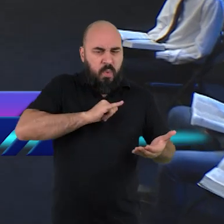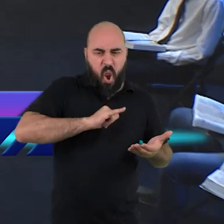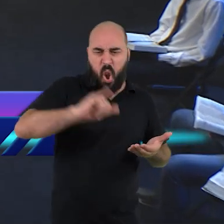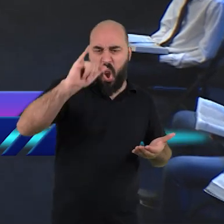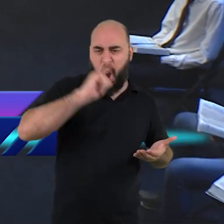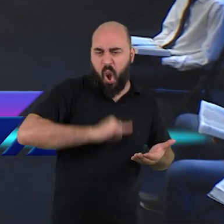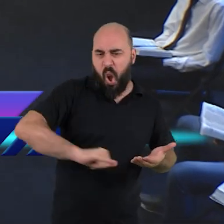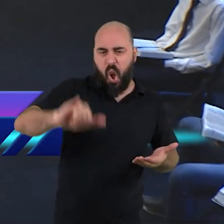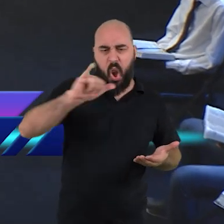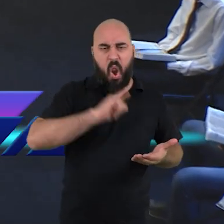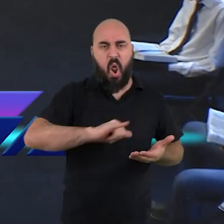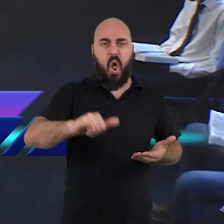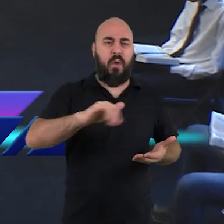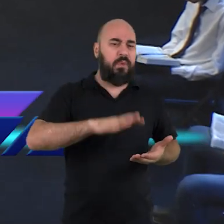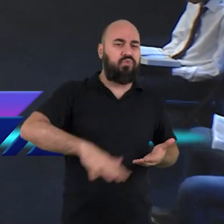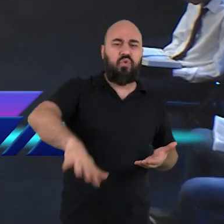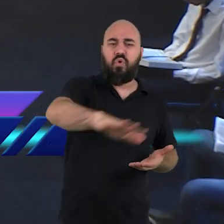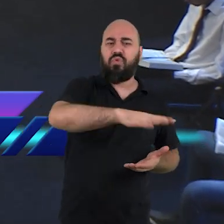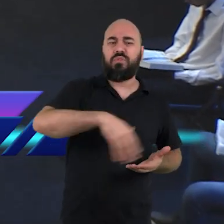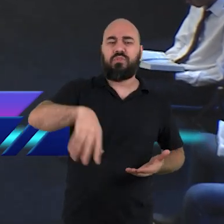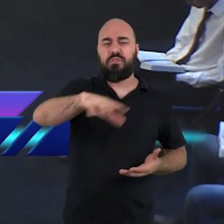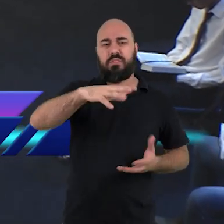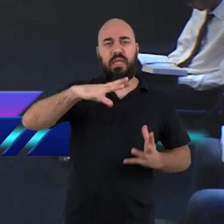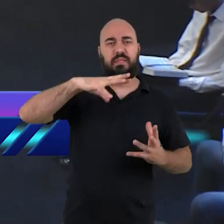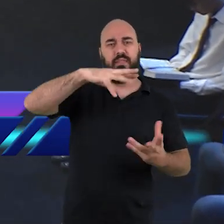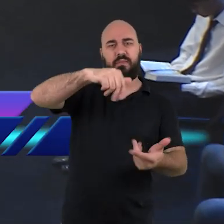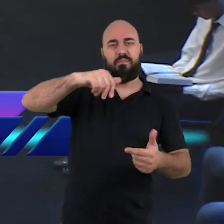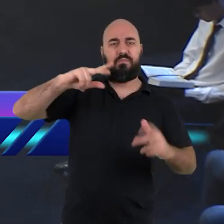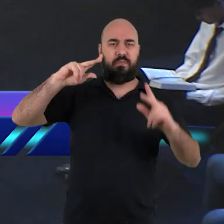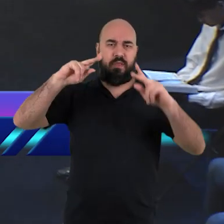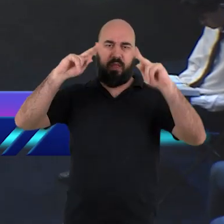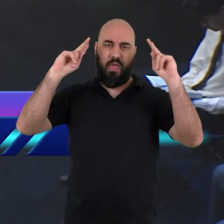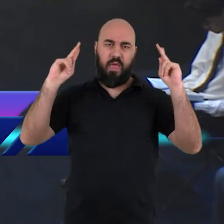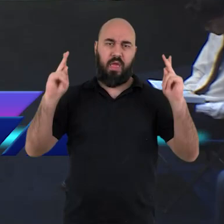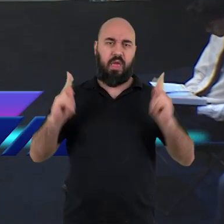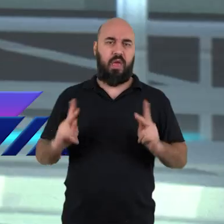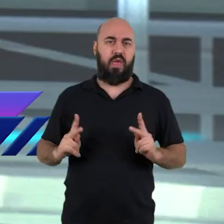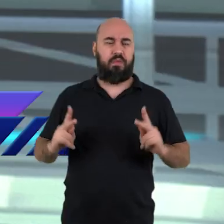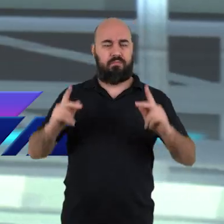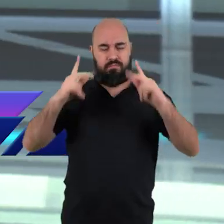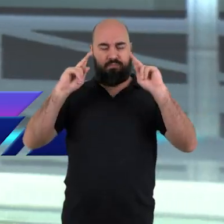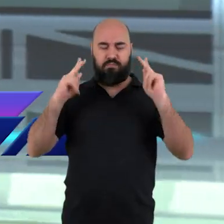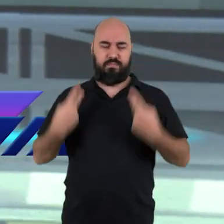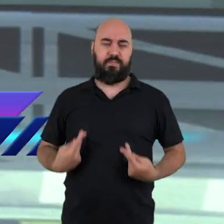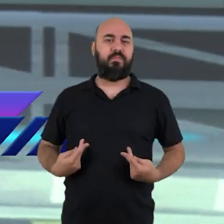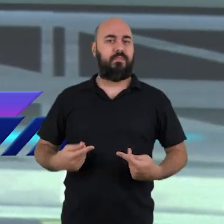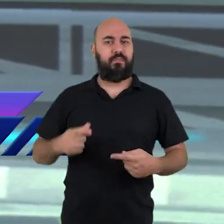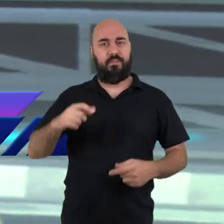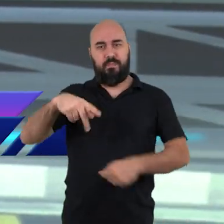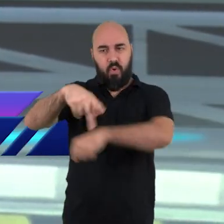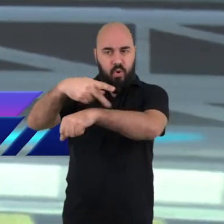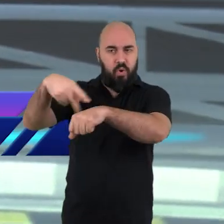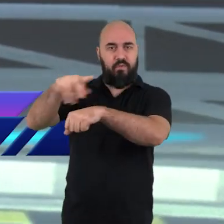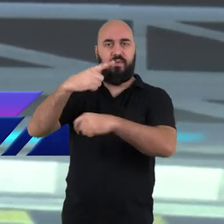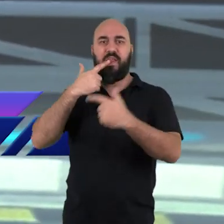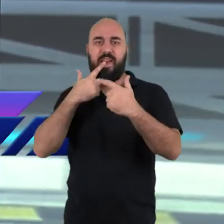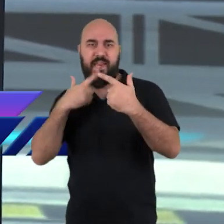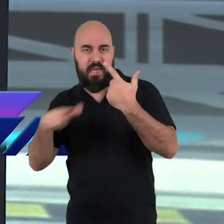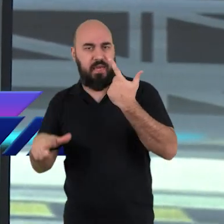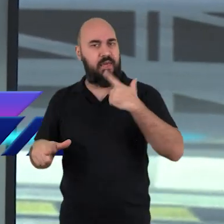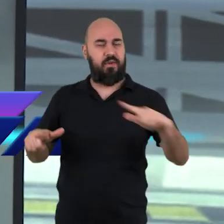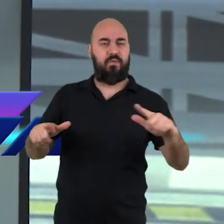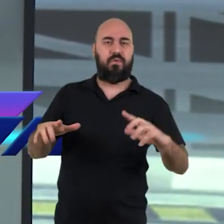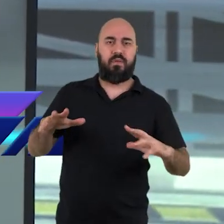assentam sobre a terra, e a cada nação, e tribo, e língua, e povo. Esta é